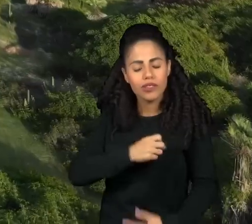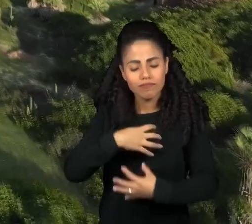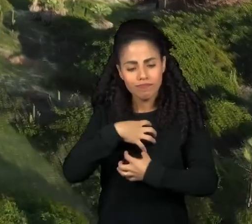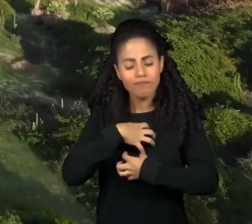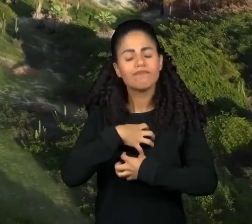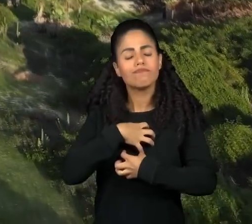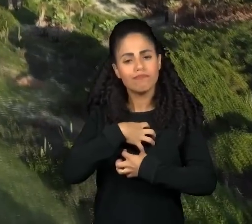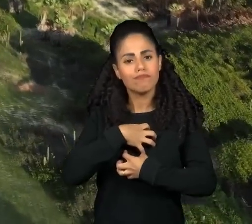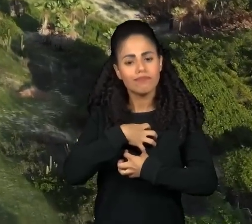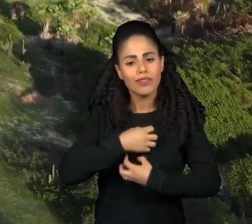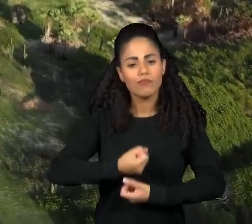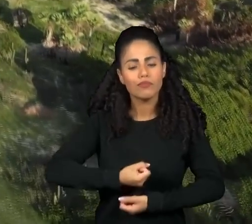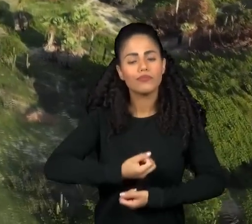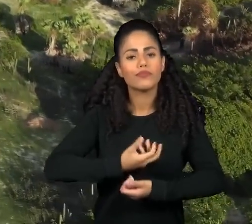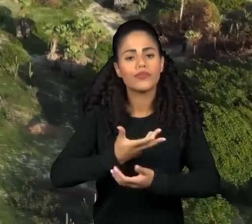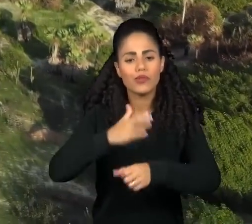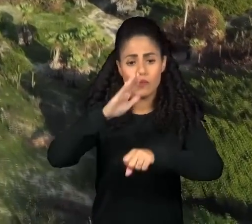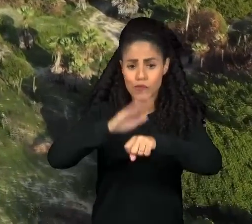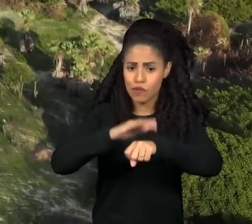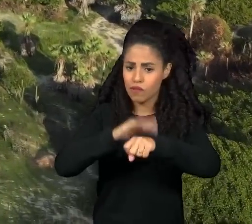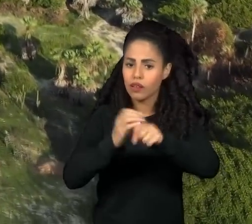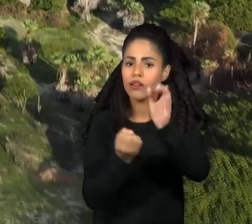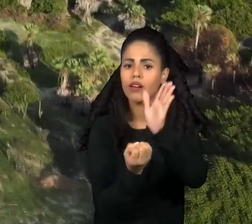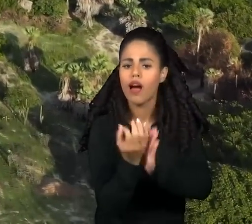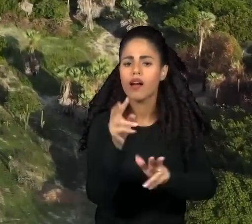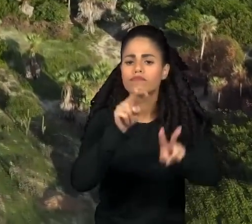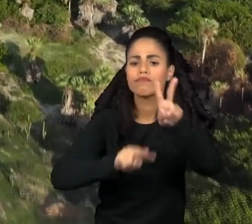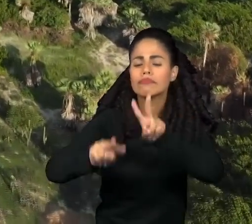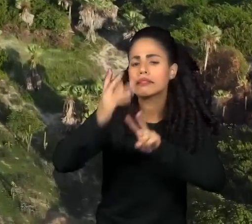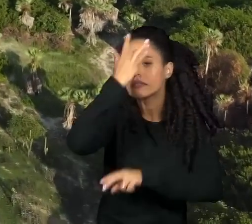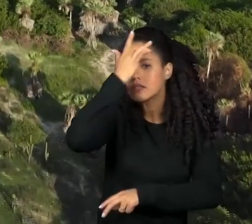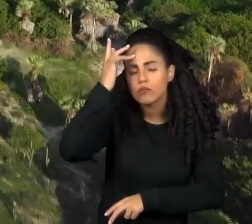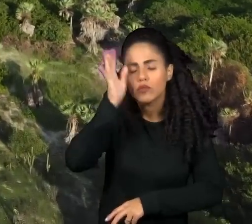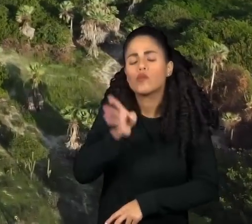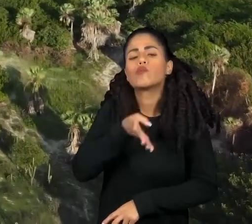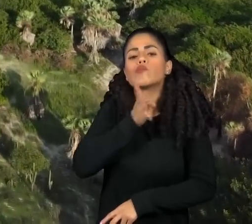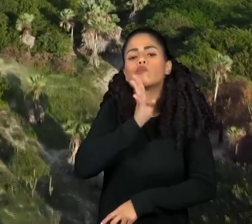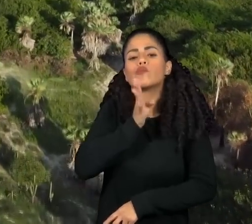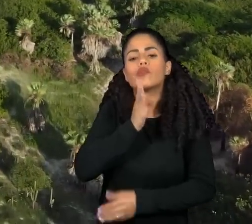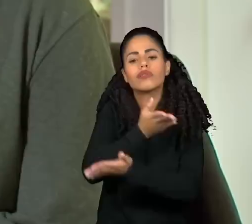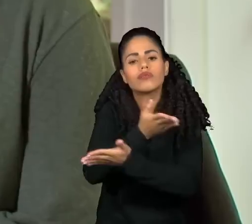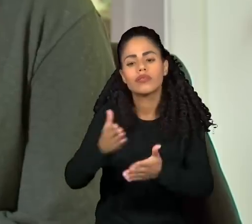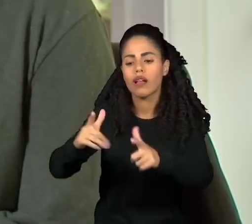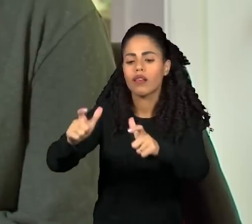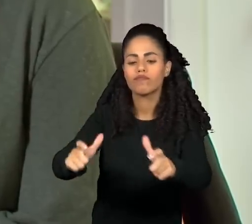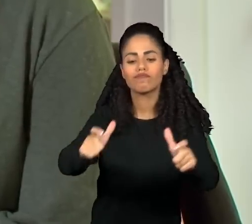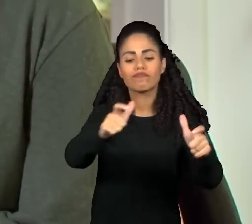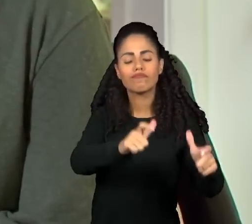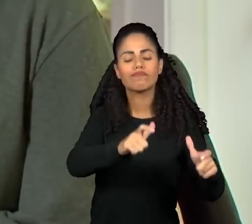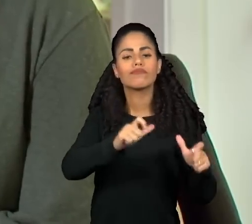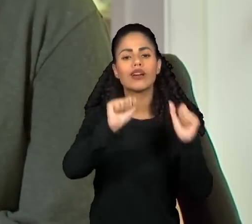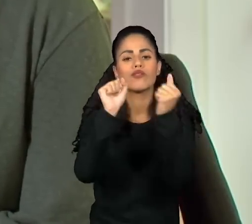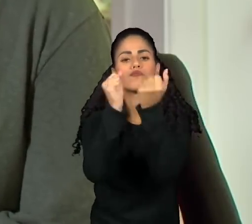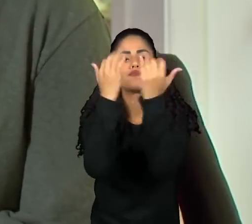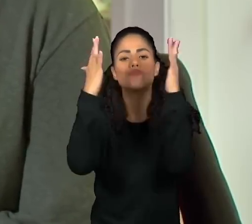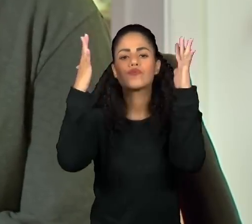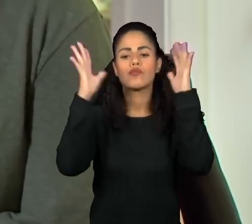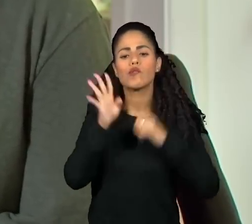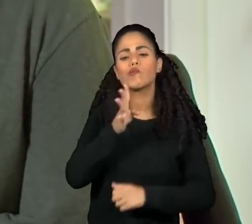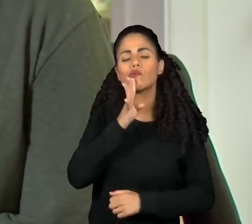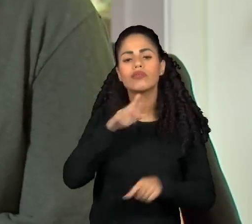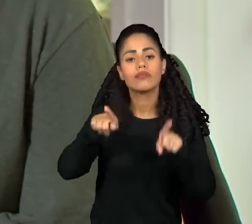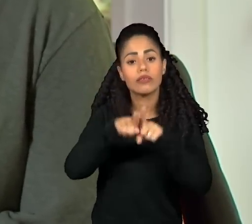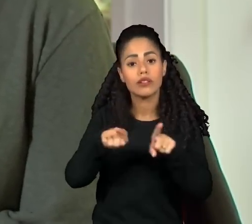sentimental. Ele foi feito para que as pessoas conheçam esses ambientes, para que conheçam o trabalho